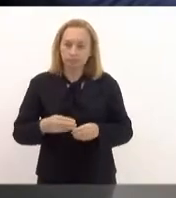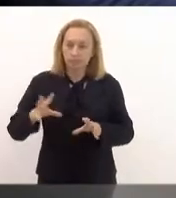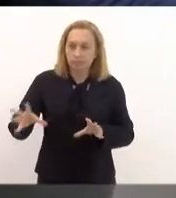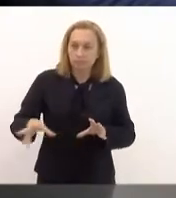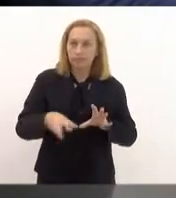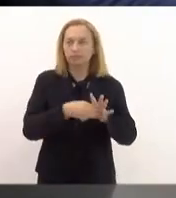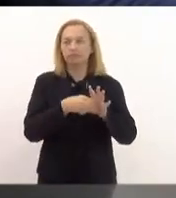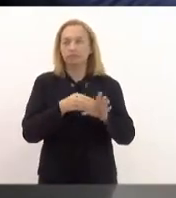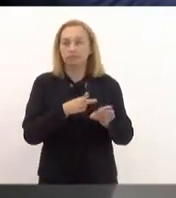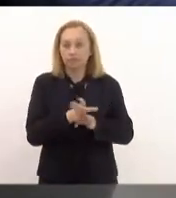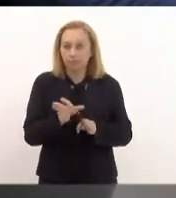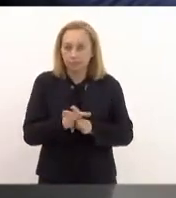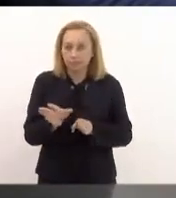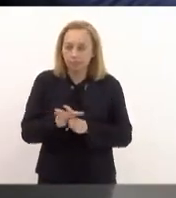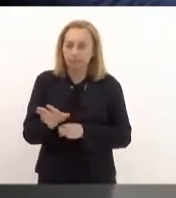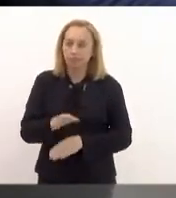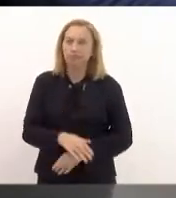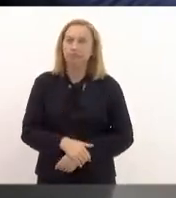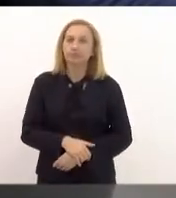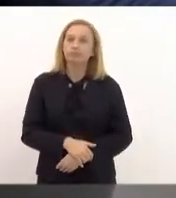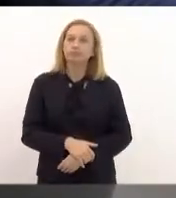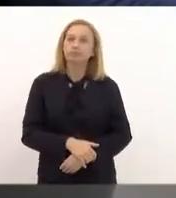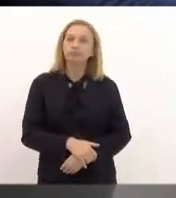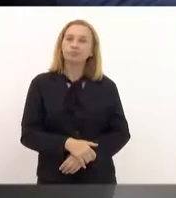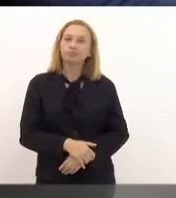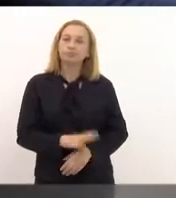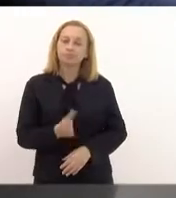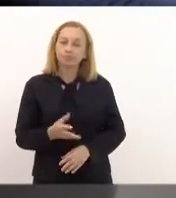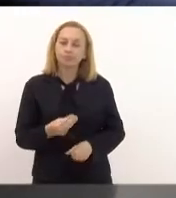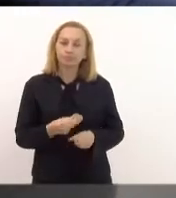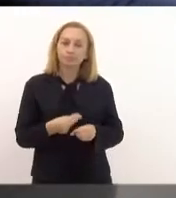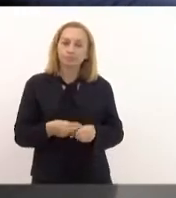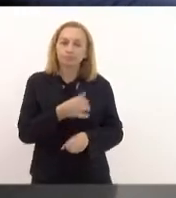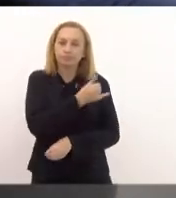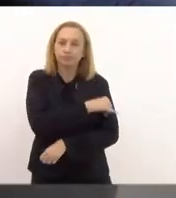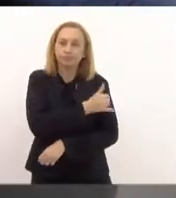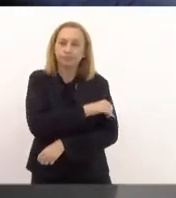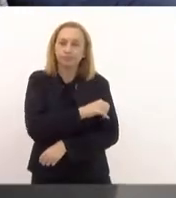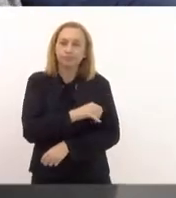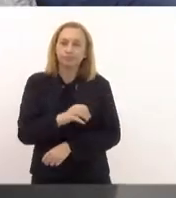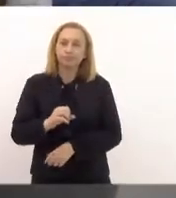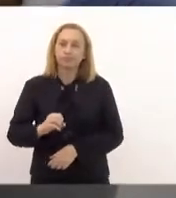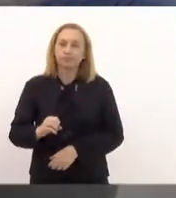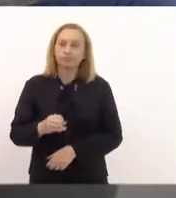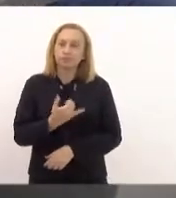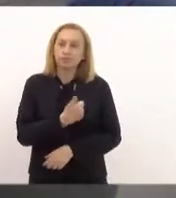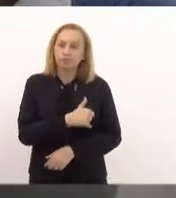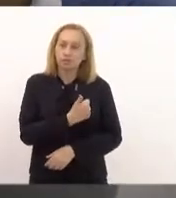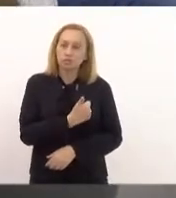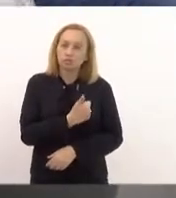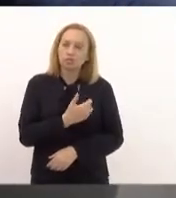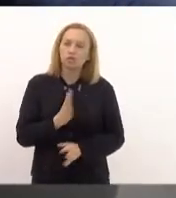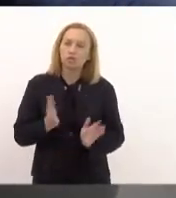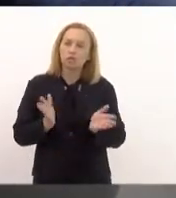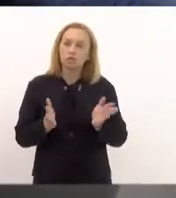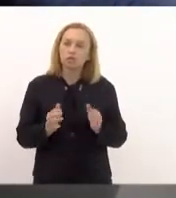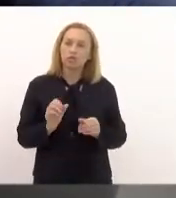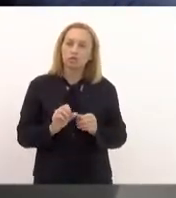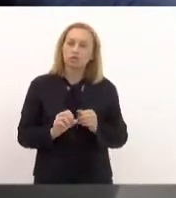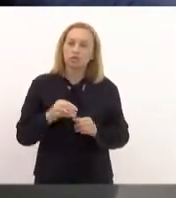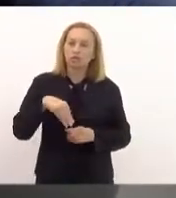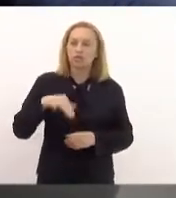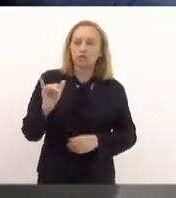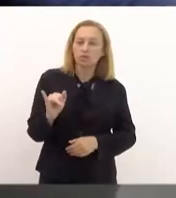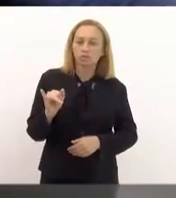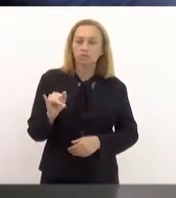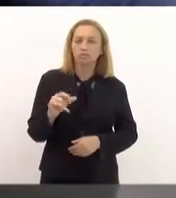essas orientações. Então, já fizemos isso com o município do Rio, com o Maricá, com São João de Meriti, estamos fazendo agora com Nova Iguaçu.